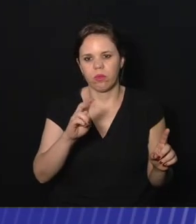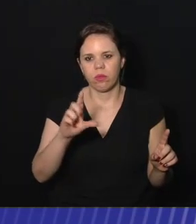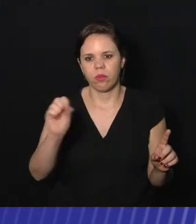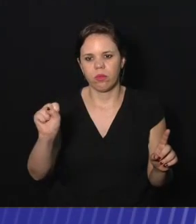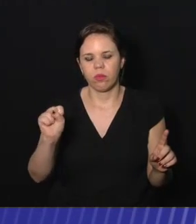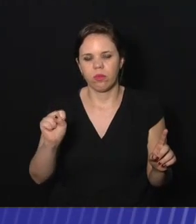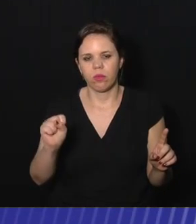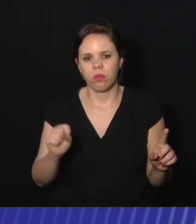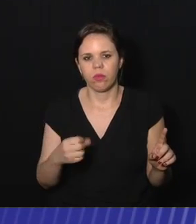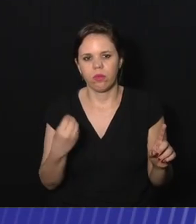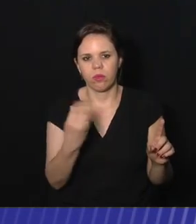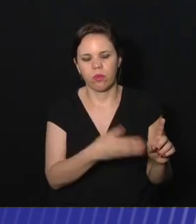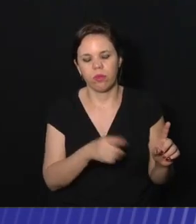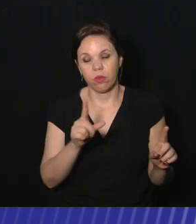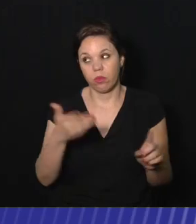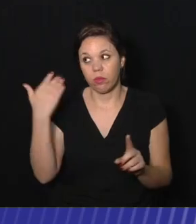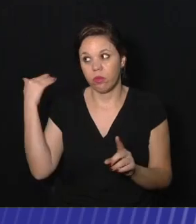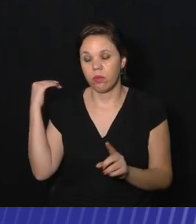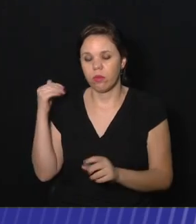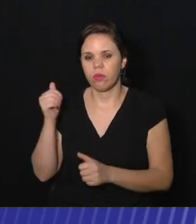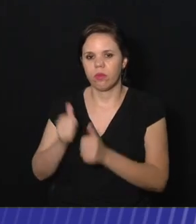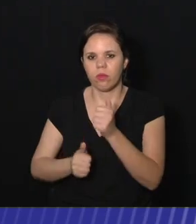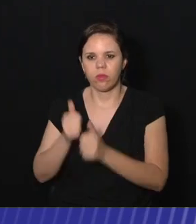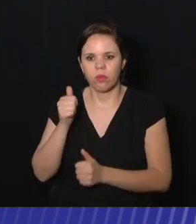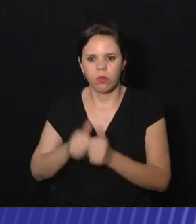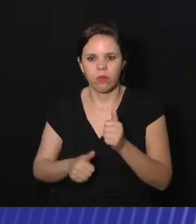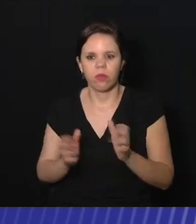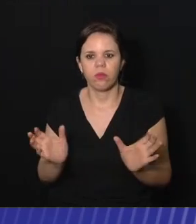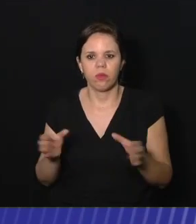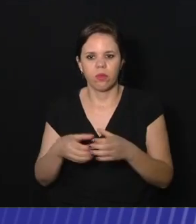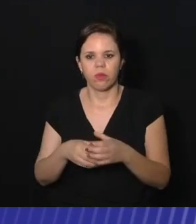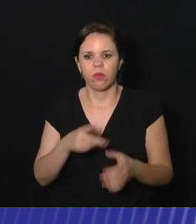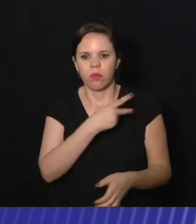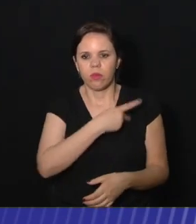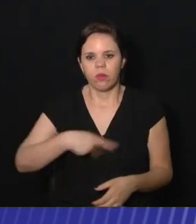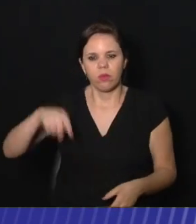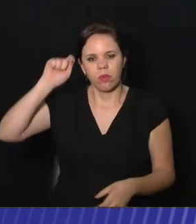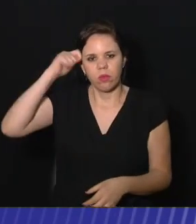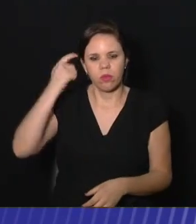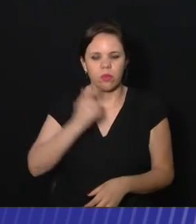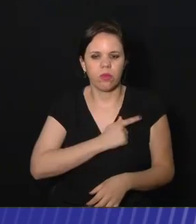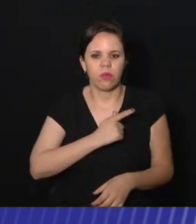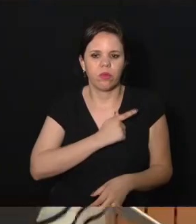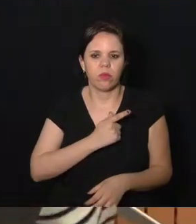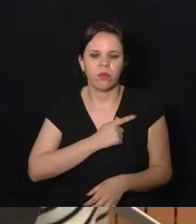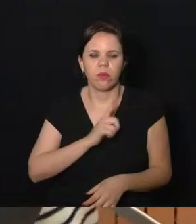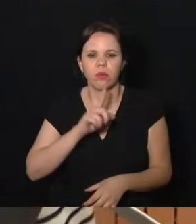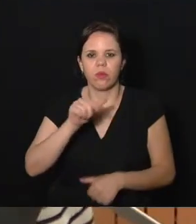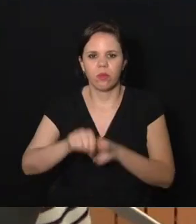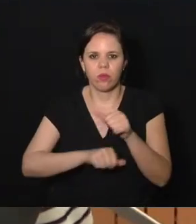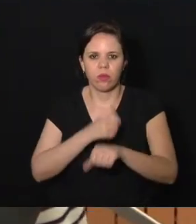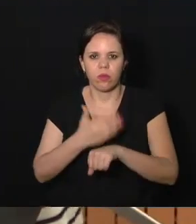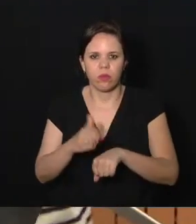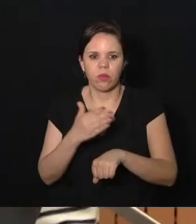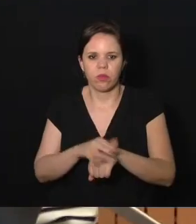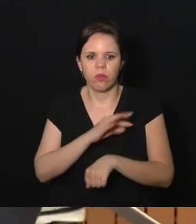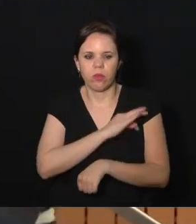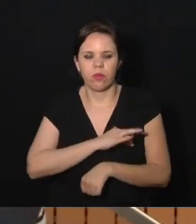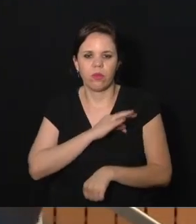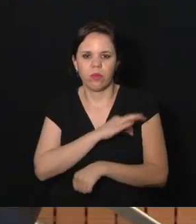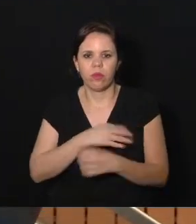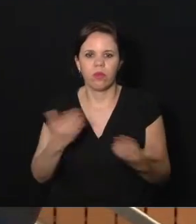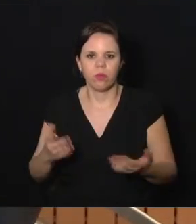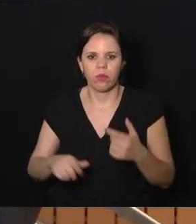de Oliveira. Ele jogou na categoria de base da Ponte Preta e do Guarani e depois virou treinador.